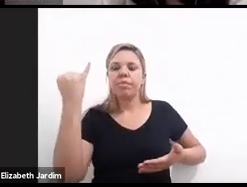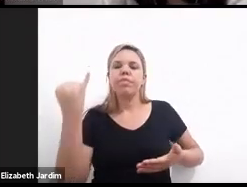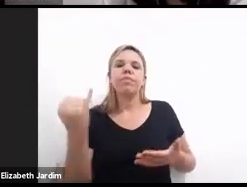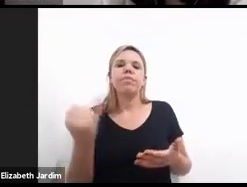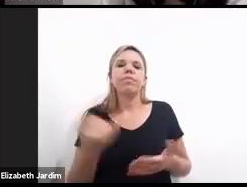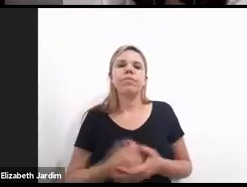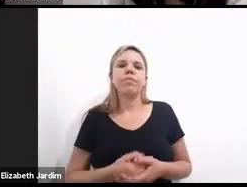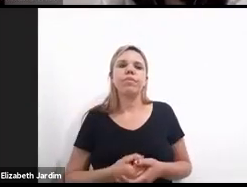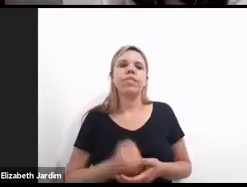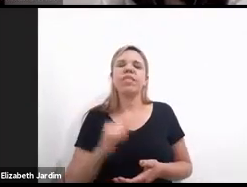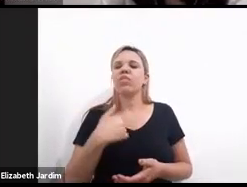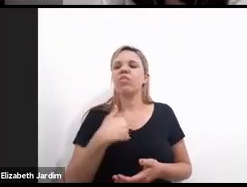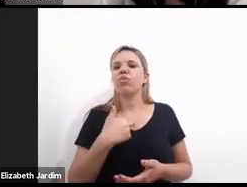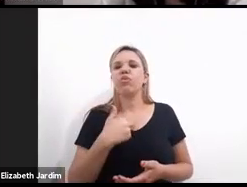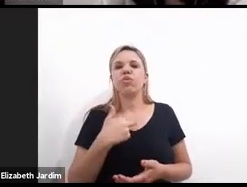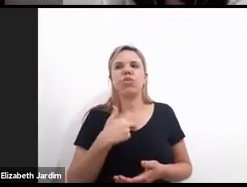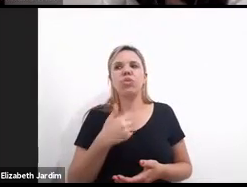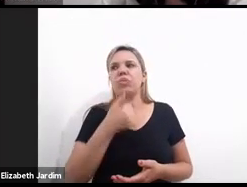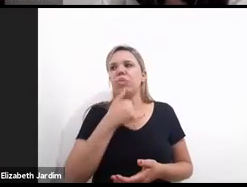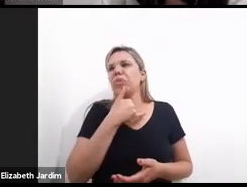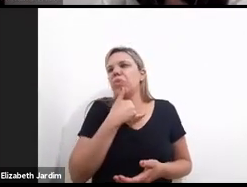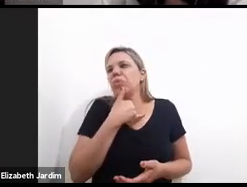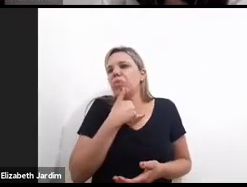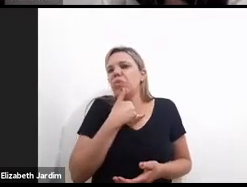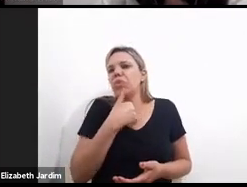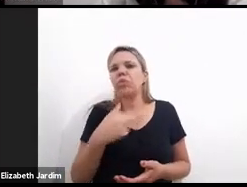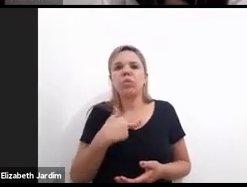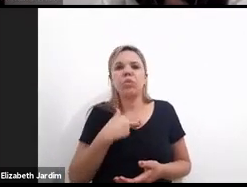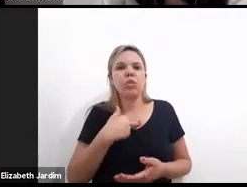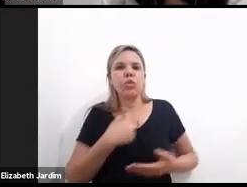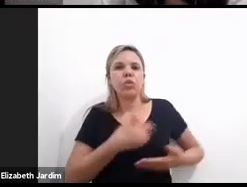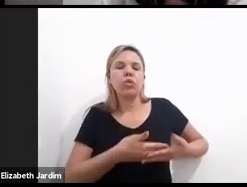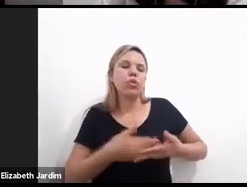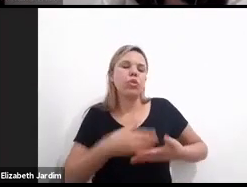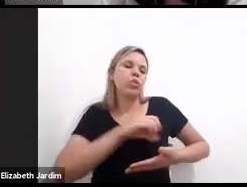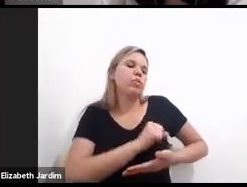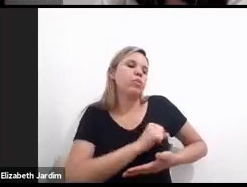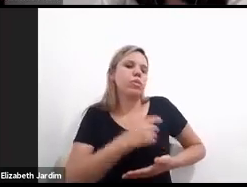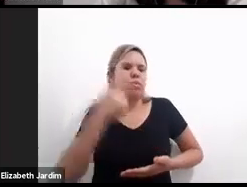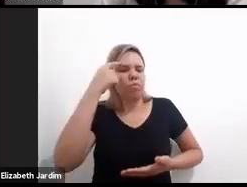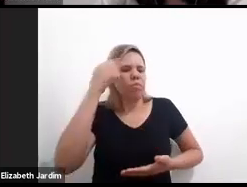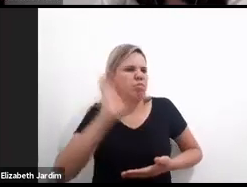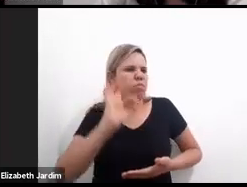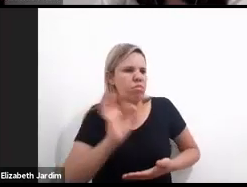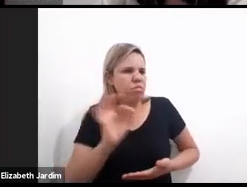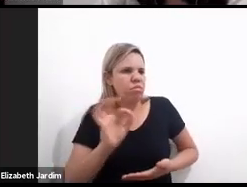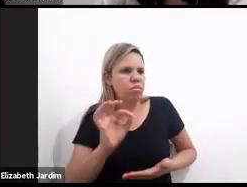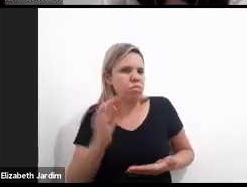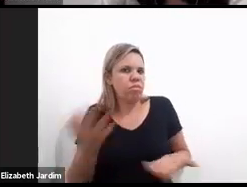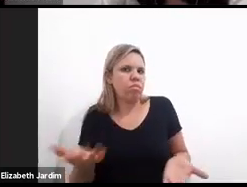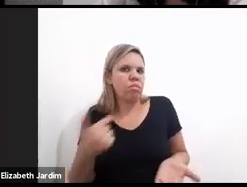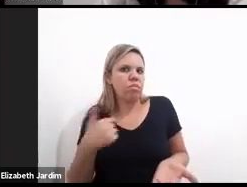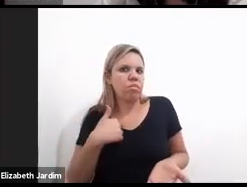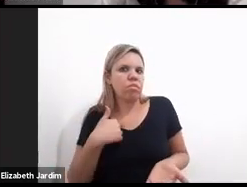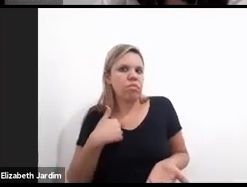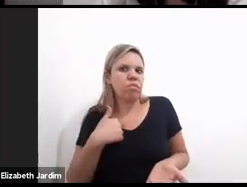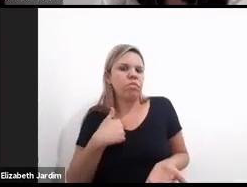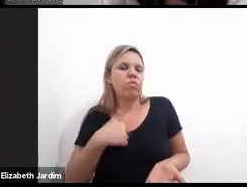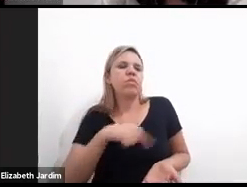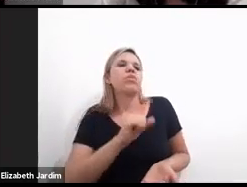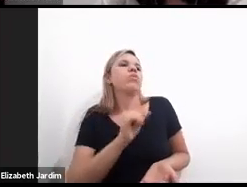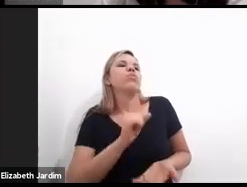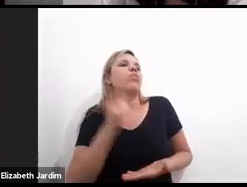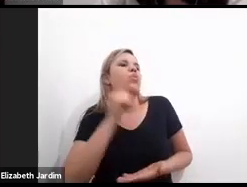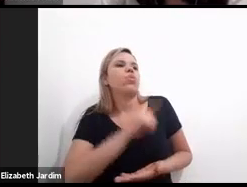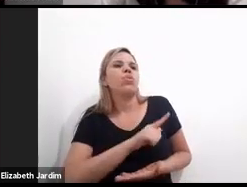poderia amamentar, nossa, eu fiquei muito triste mesmo, porque a gente não entende, né? A gente, assim, para mim, ela não ia amamentar, não ia conseguir